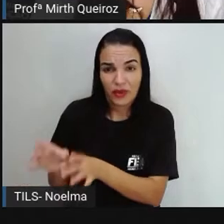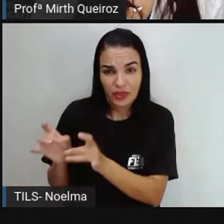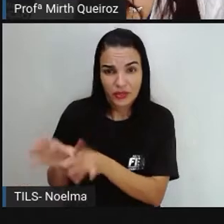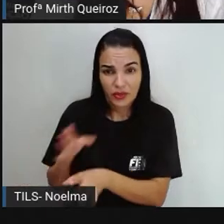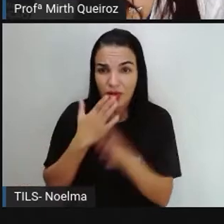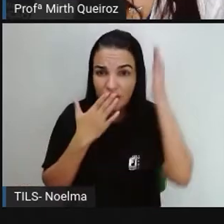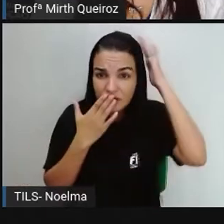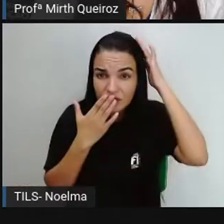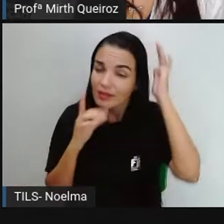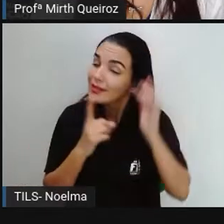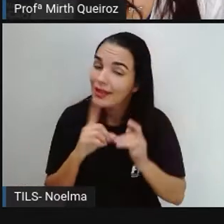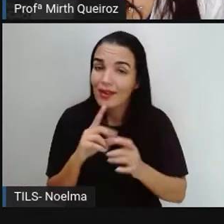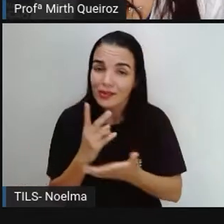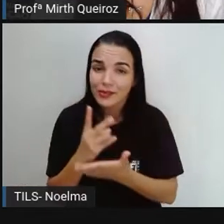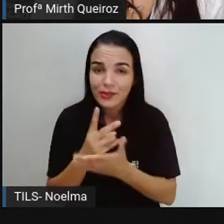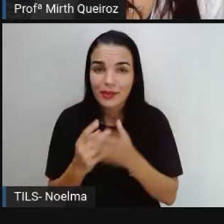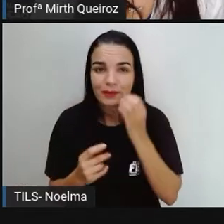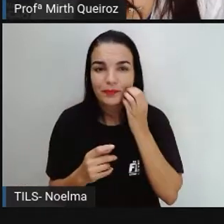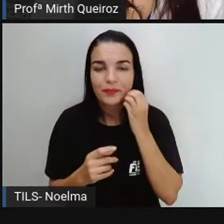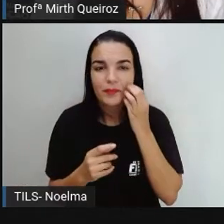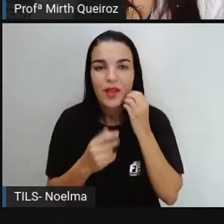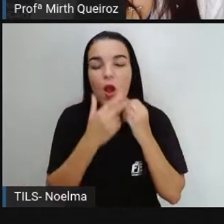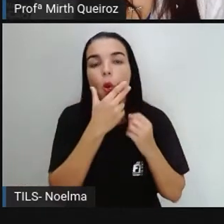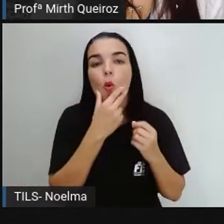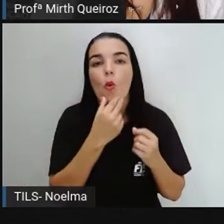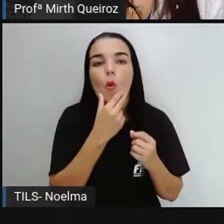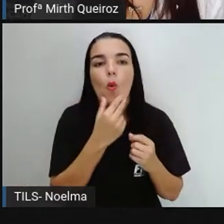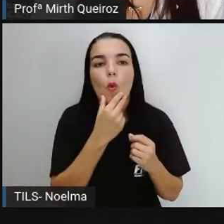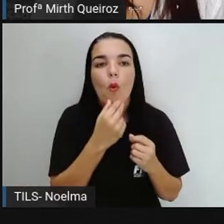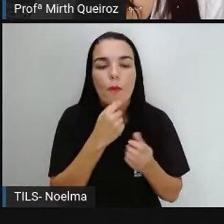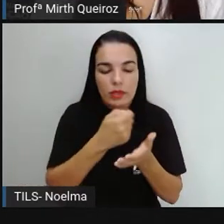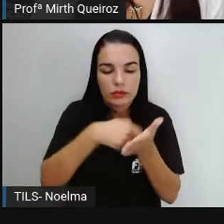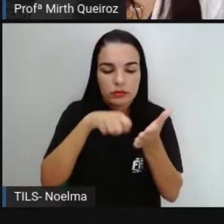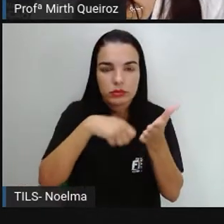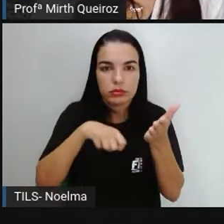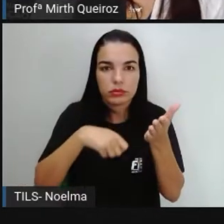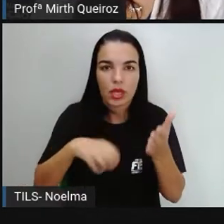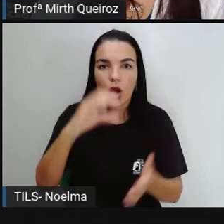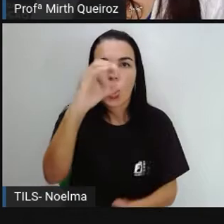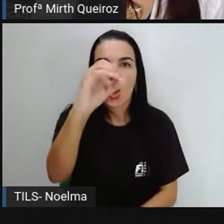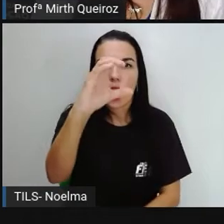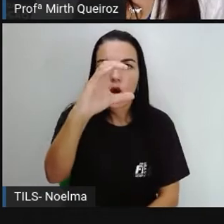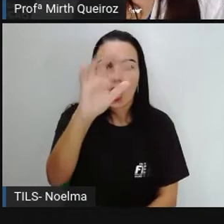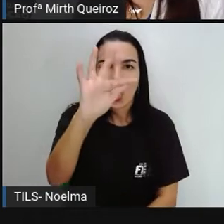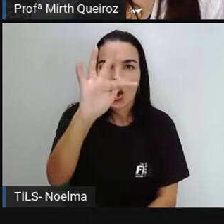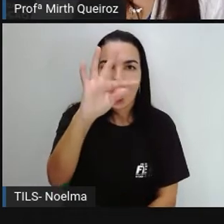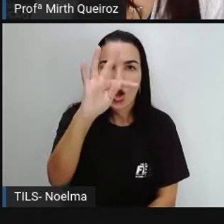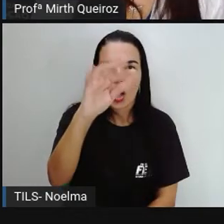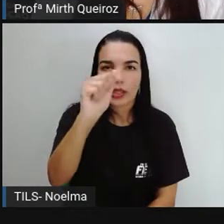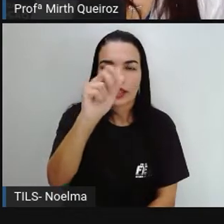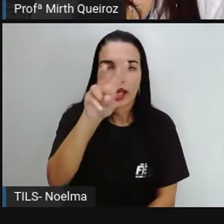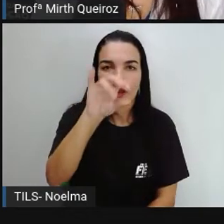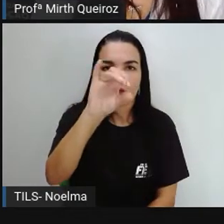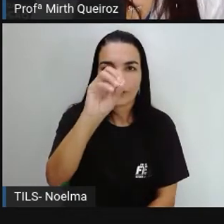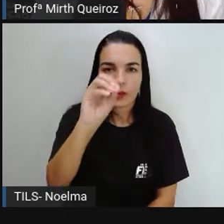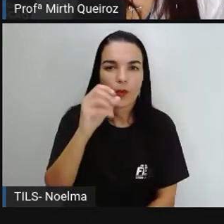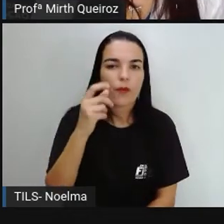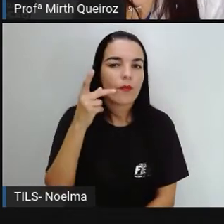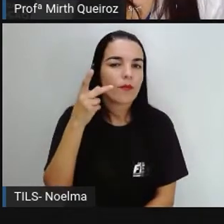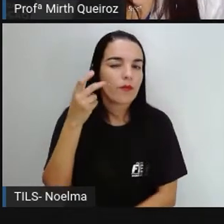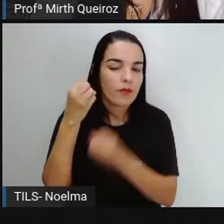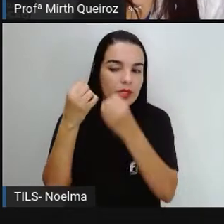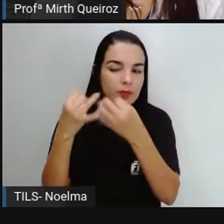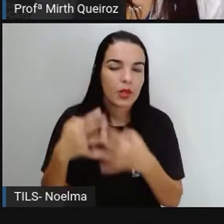certo? O escritor mexicano Otávio Paz escreveu com muita propriedade que as